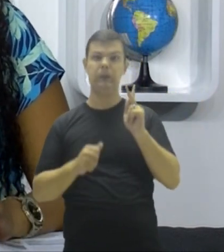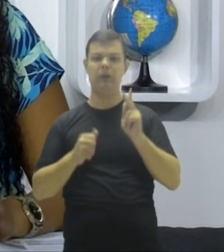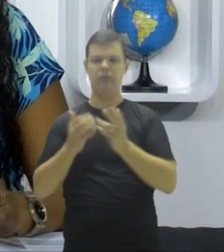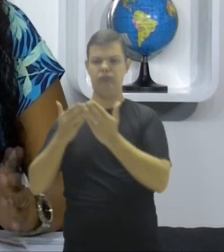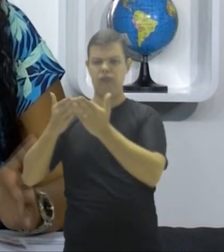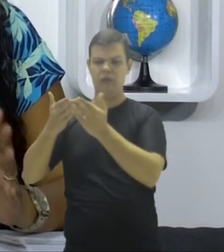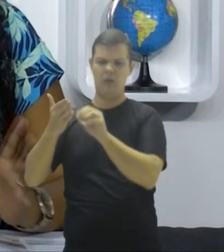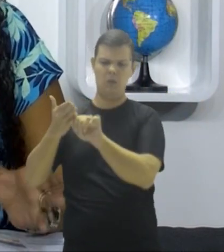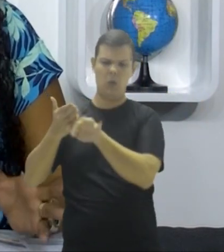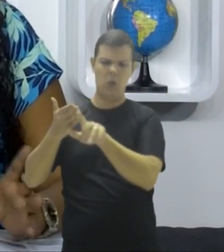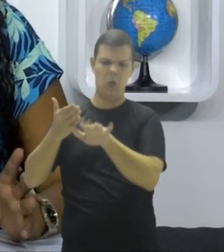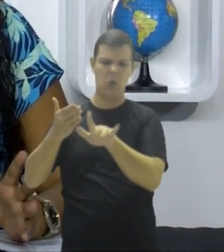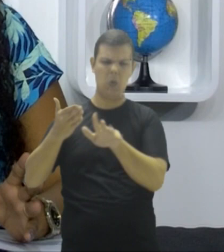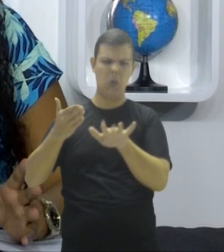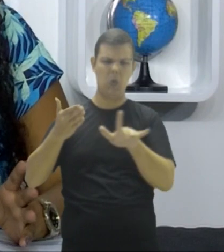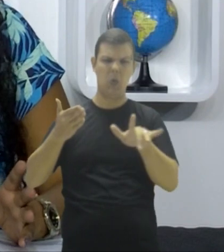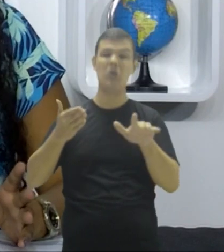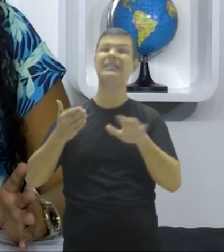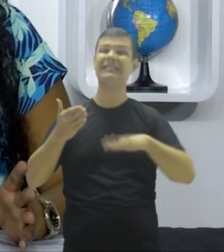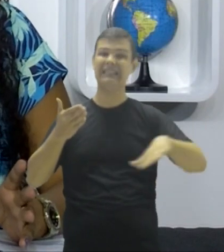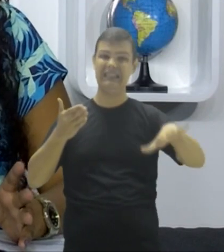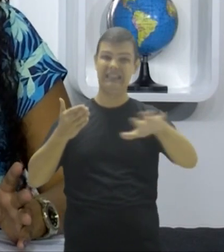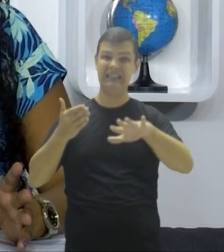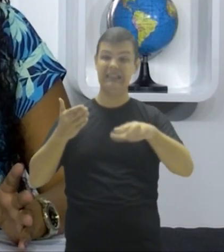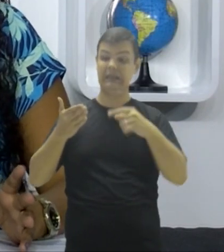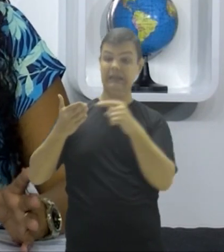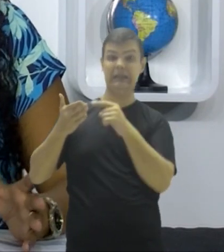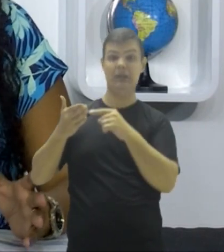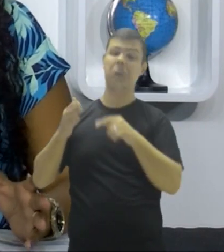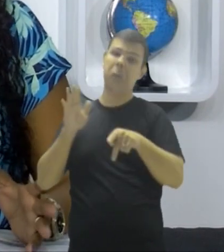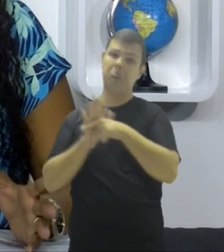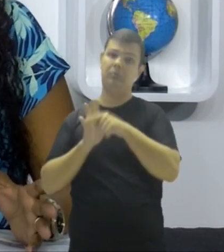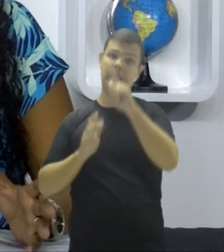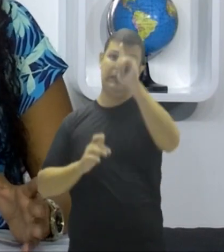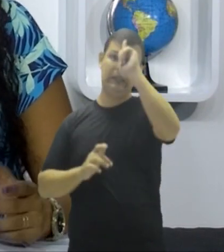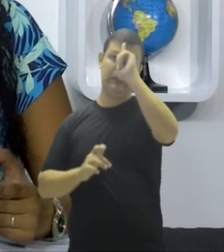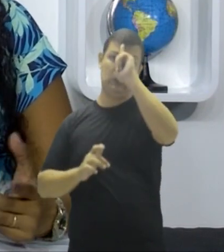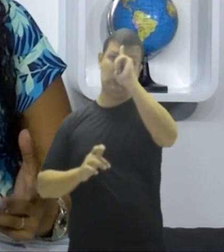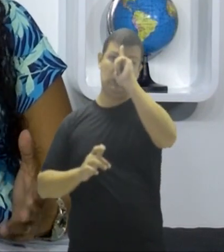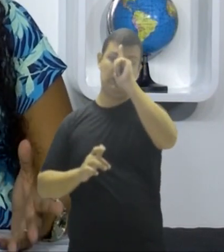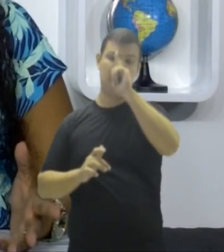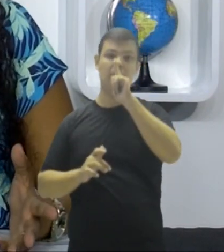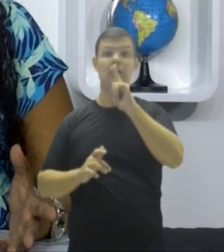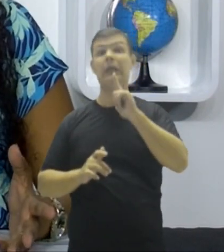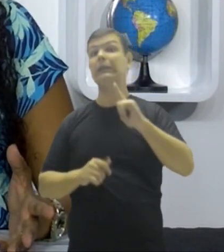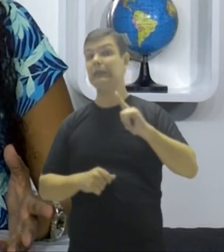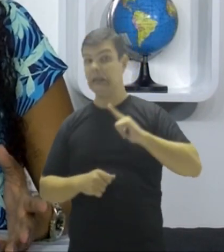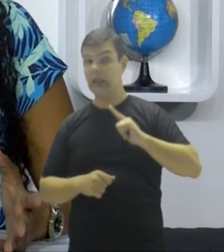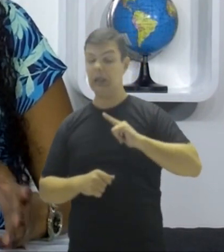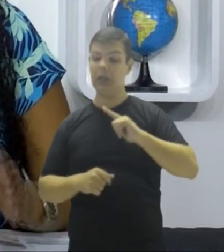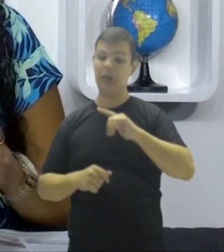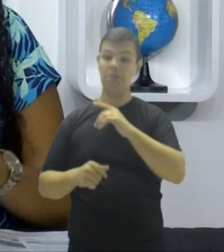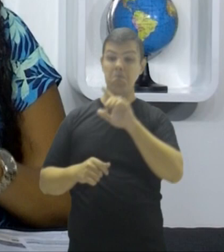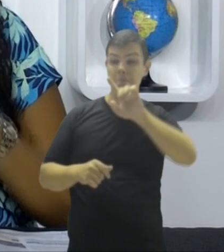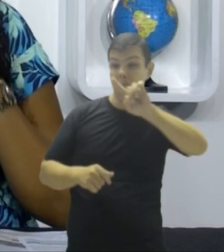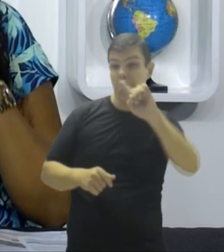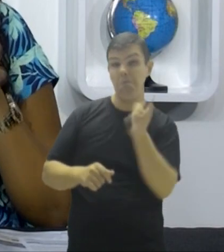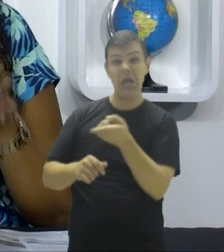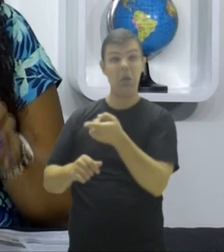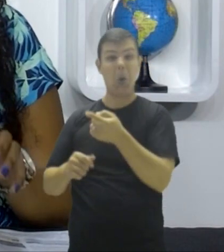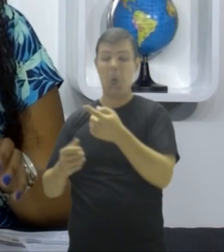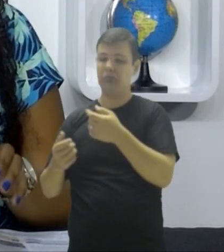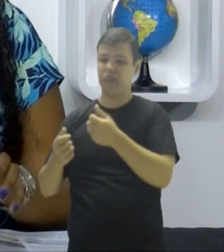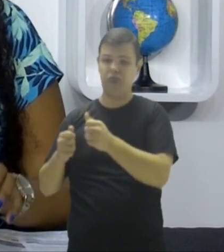de um navio que depois foi identificado como sendo um navio grego. Estima-se que foram milhares de toneladas. Imagine